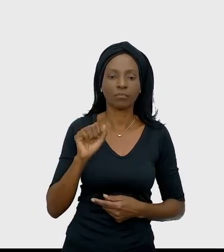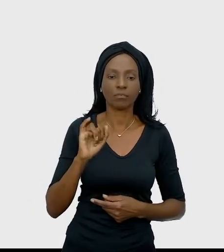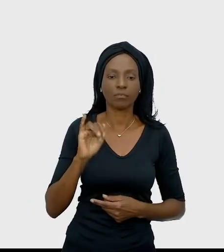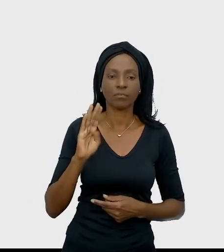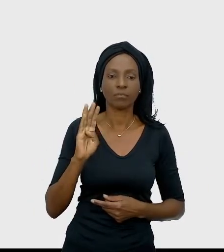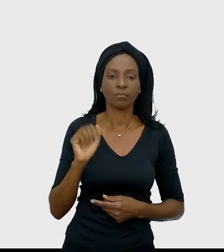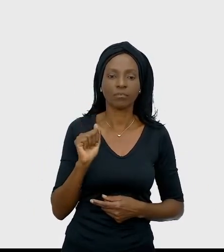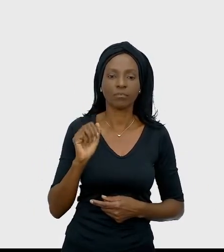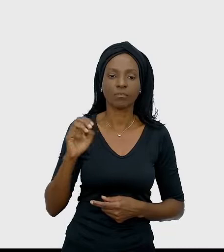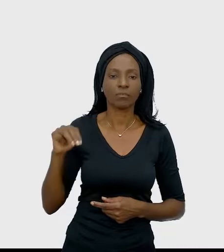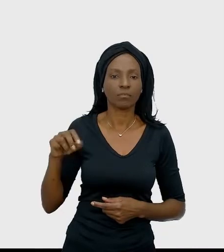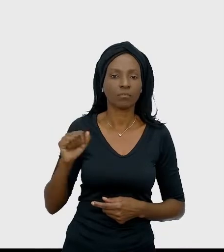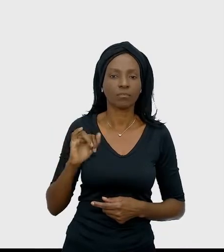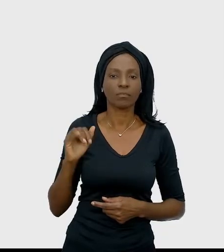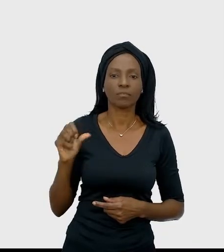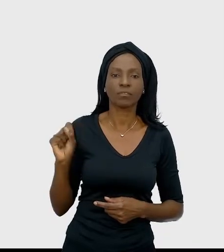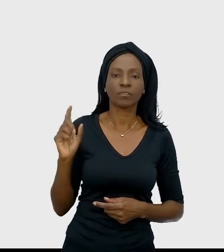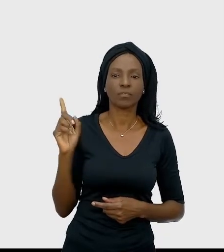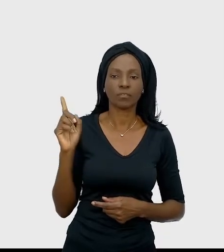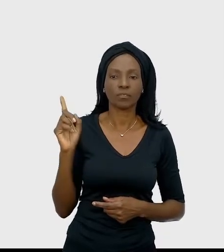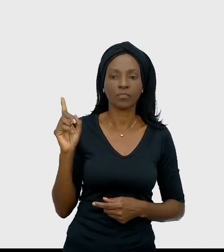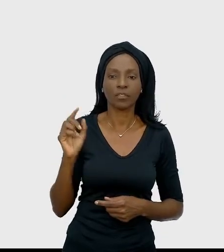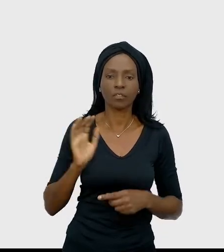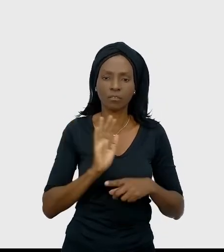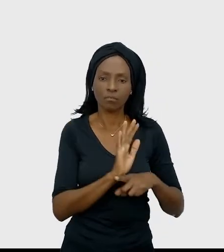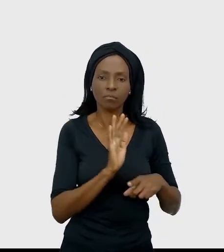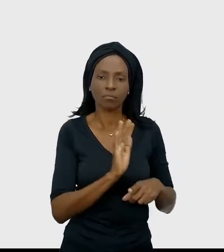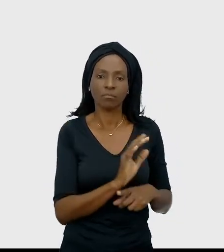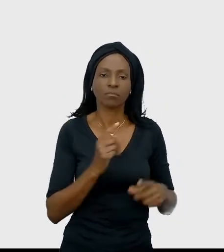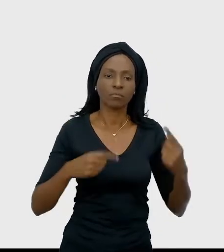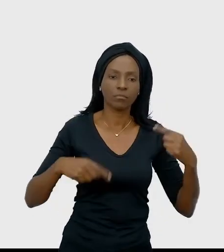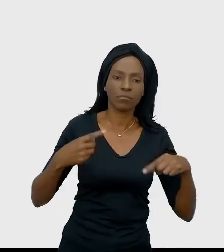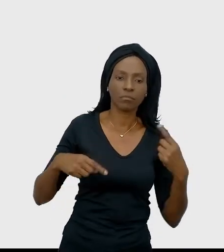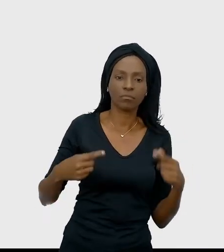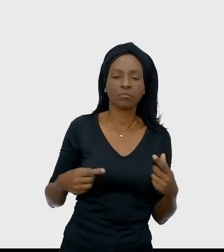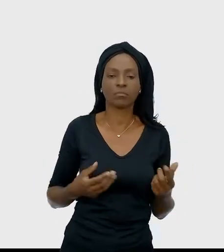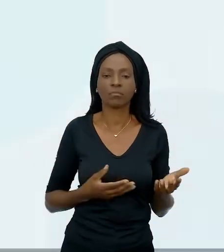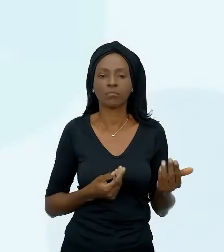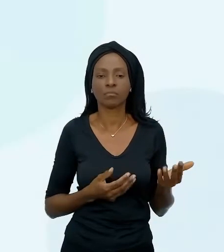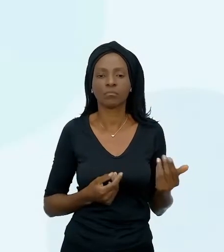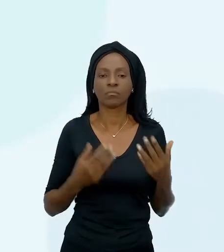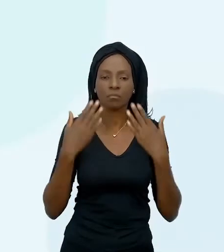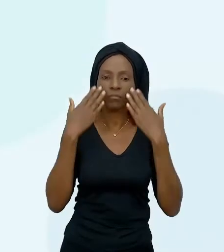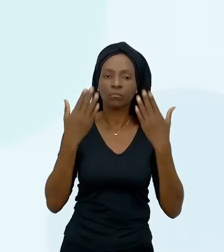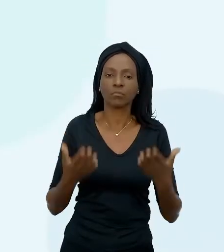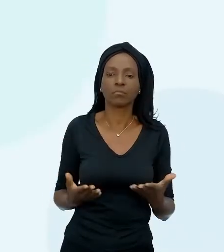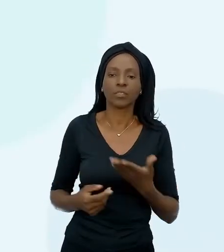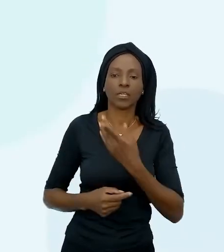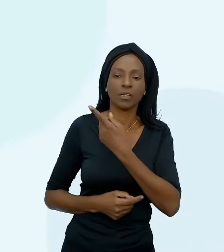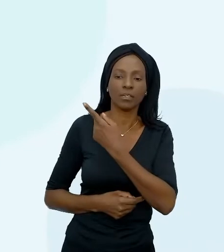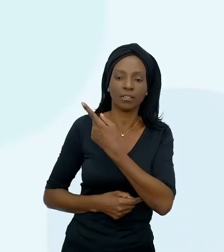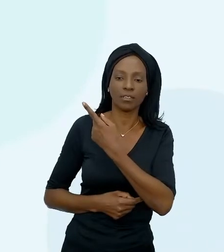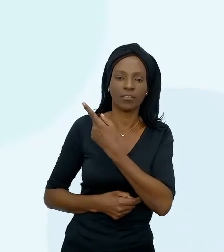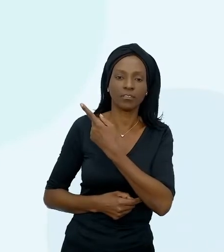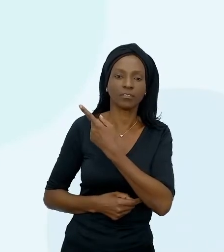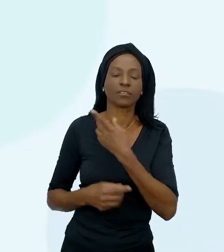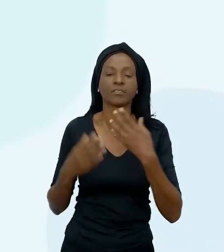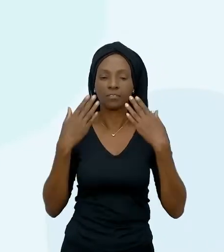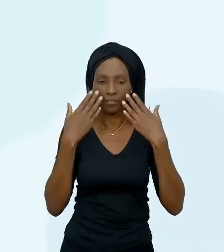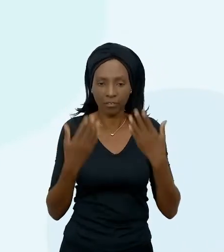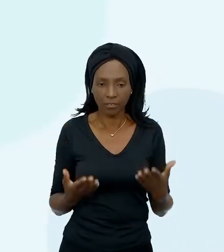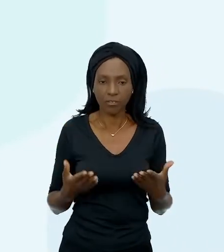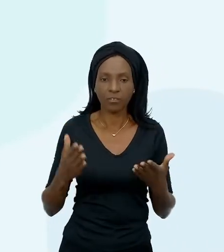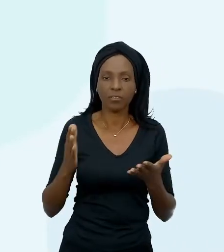Para apoiar o estudante, ou para apoiar essa discussão com o estudante e apresentar alguns cálculos,